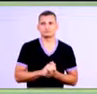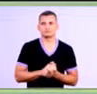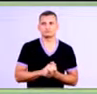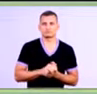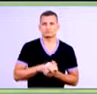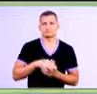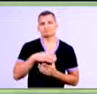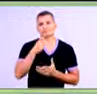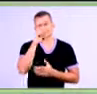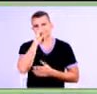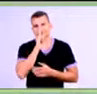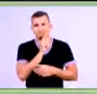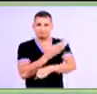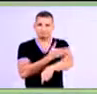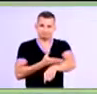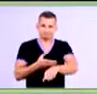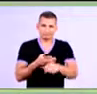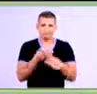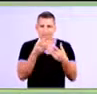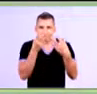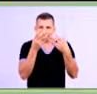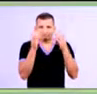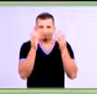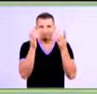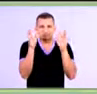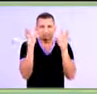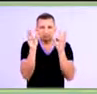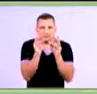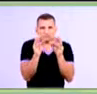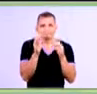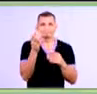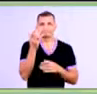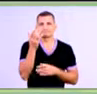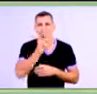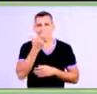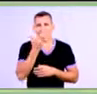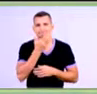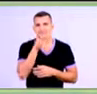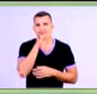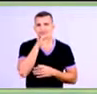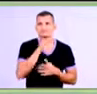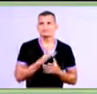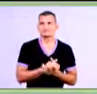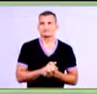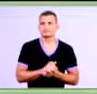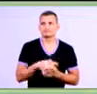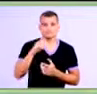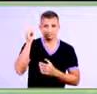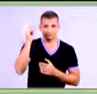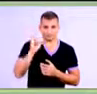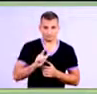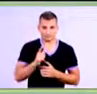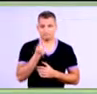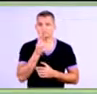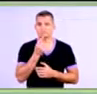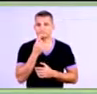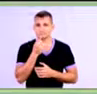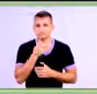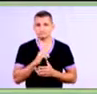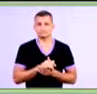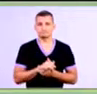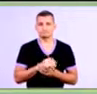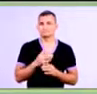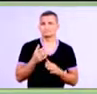com o branco fica um negócio meio esquisito. O azul com o vermelho fica um negócio